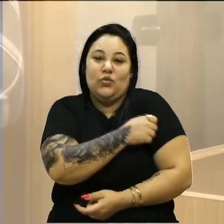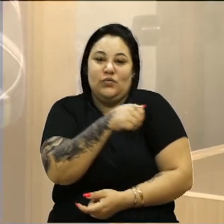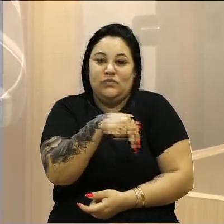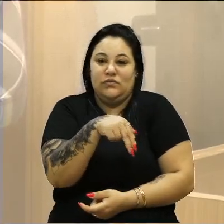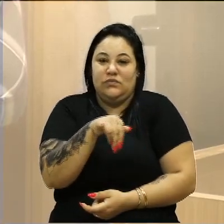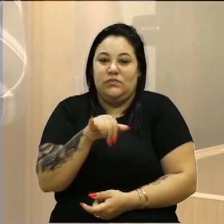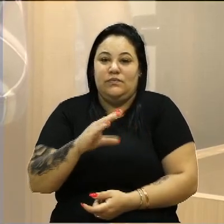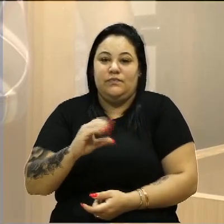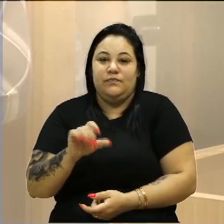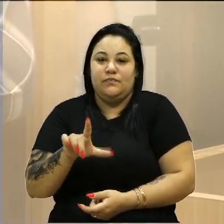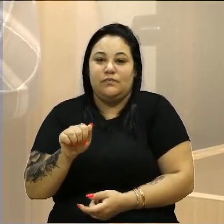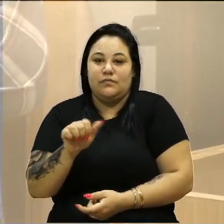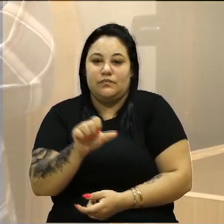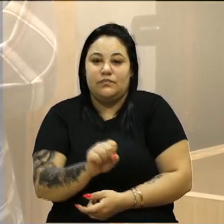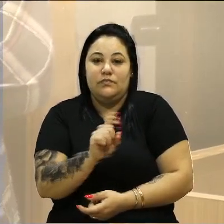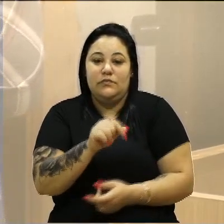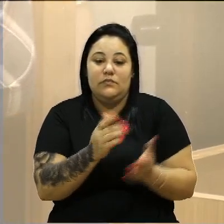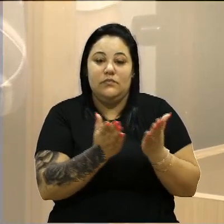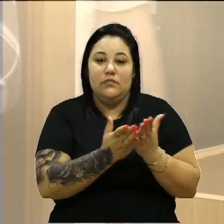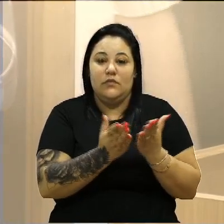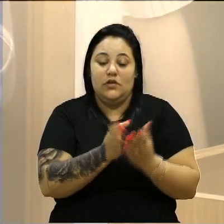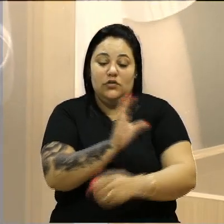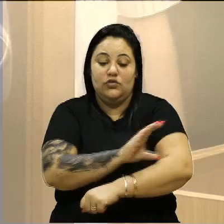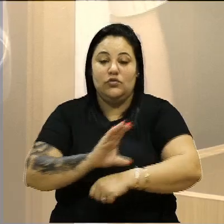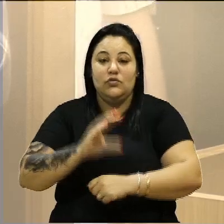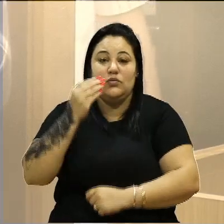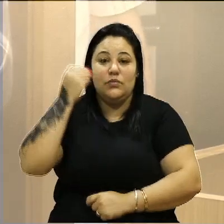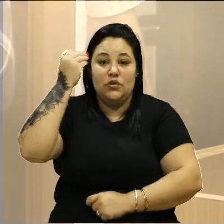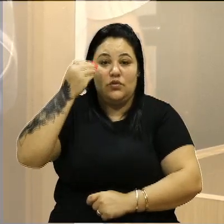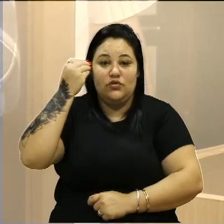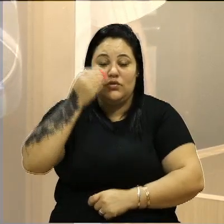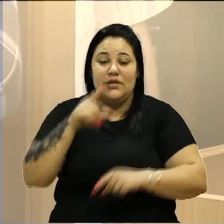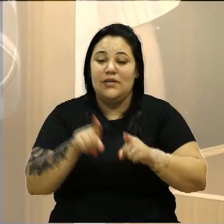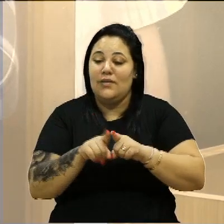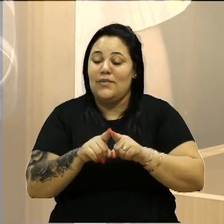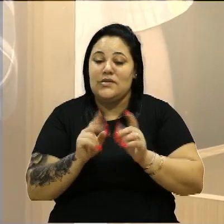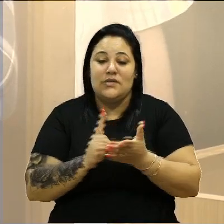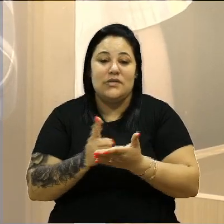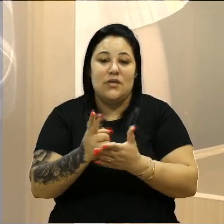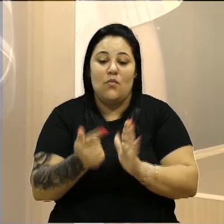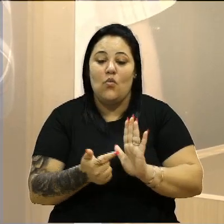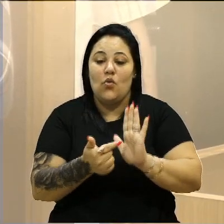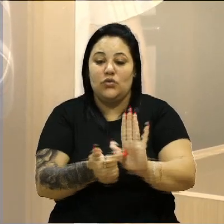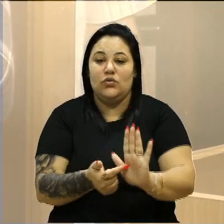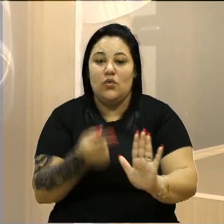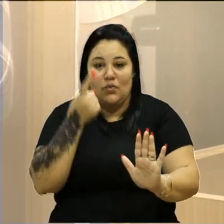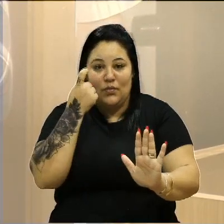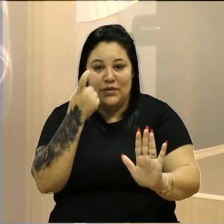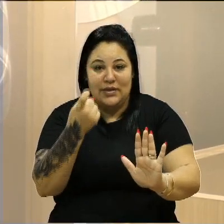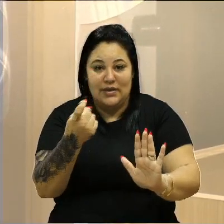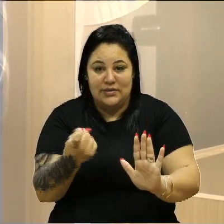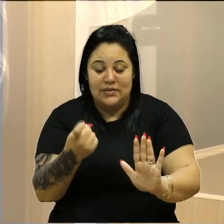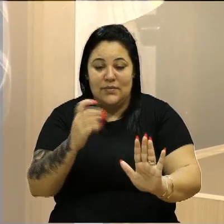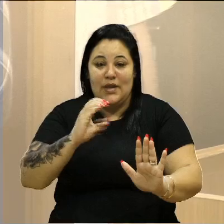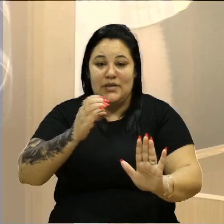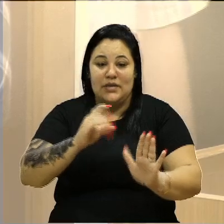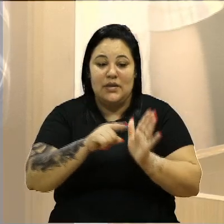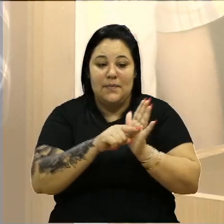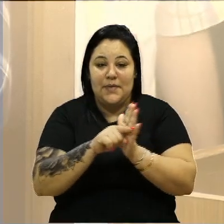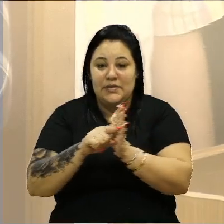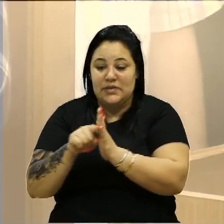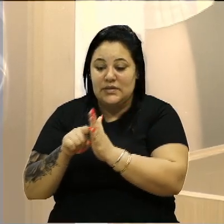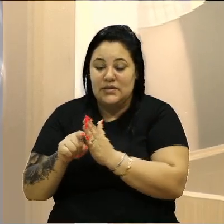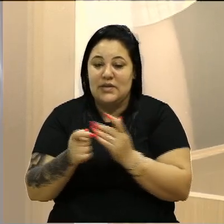O Nicolas é estudante do curso de Psicologia e sempre demonstrou um grande interesse pela ciência, pela pesquisa